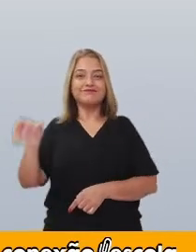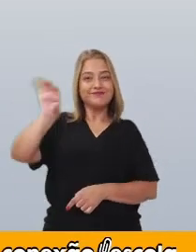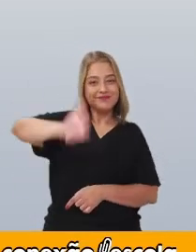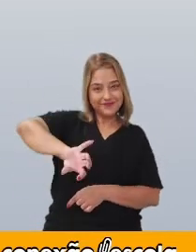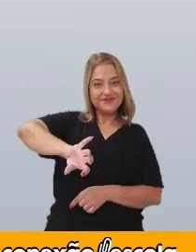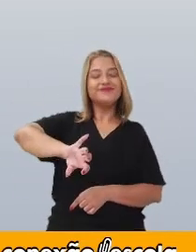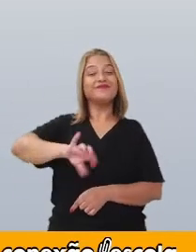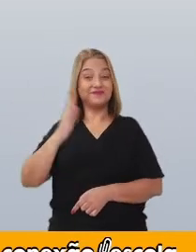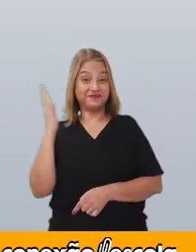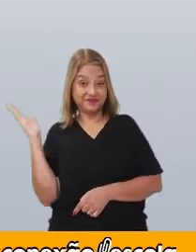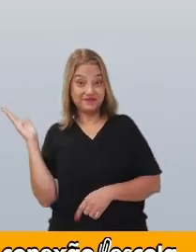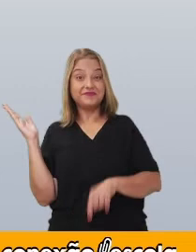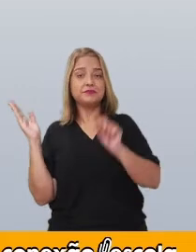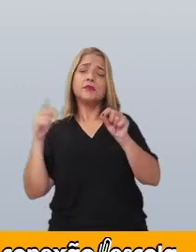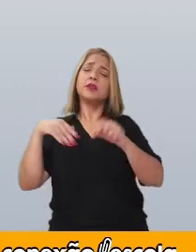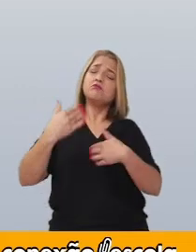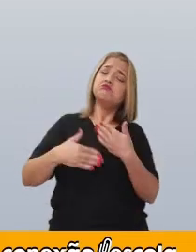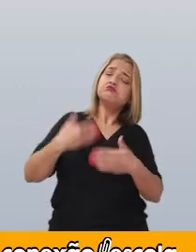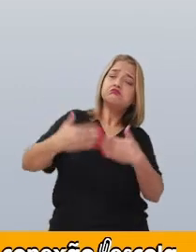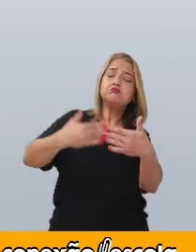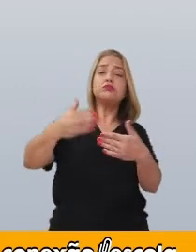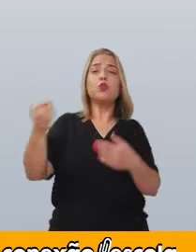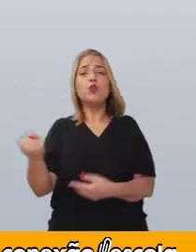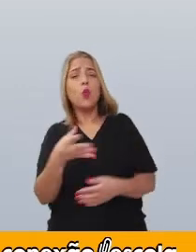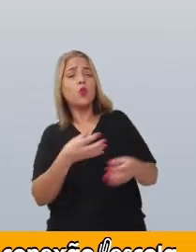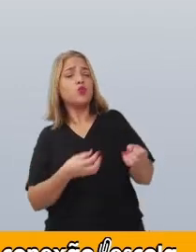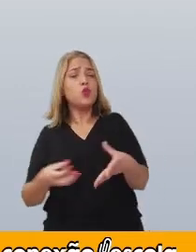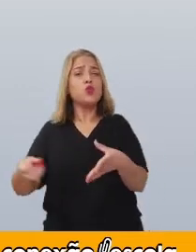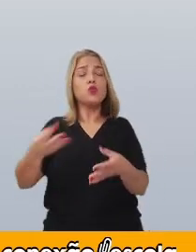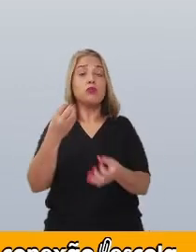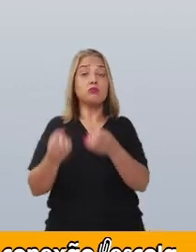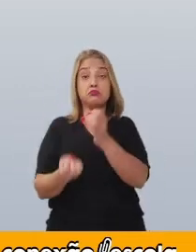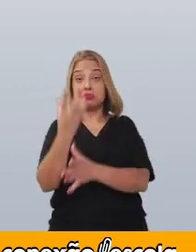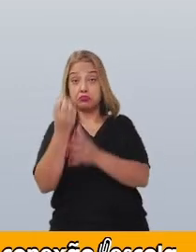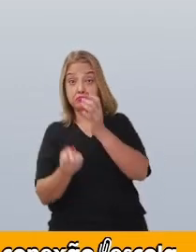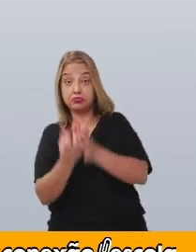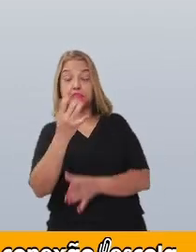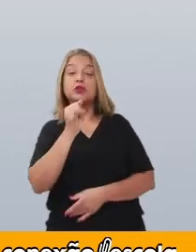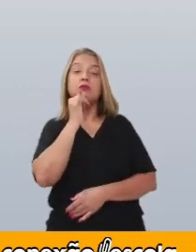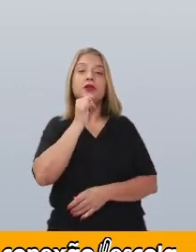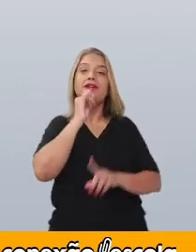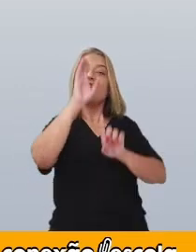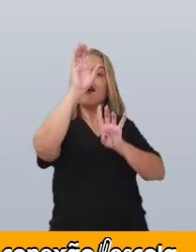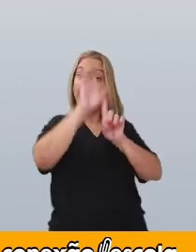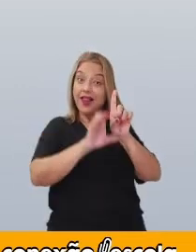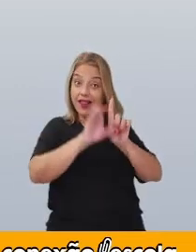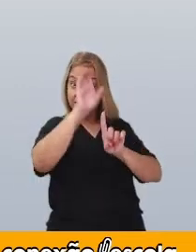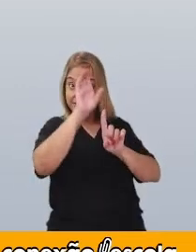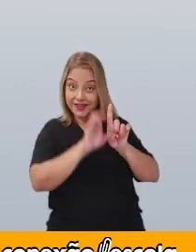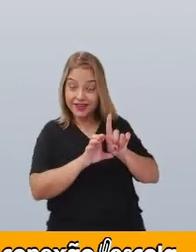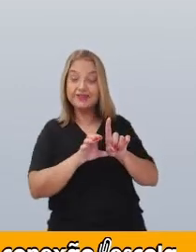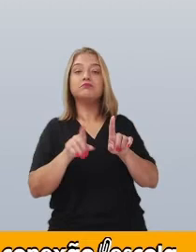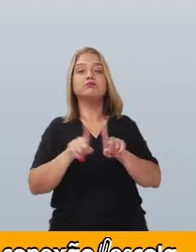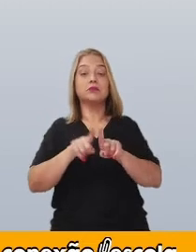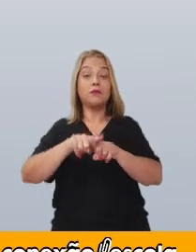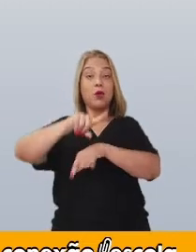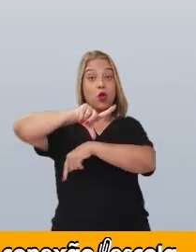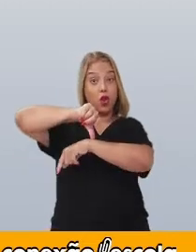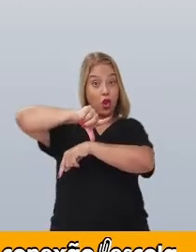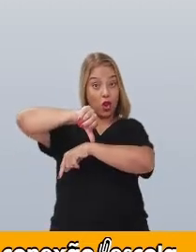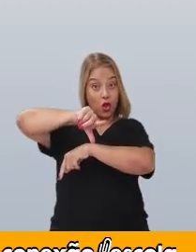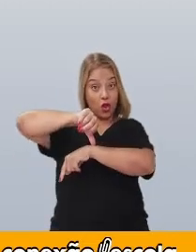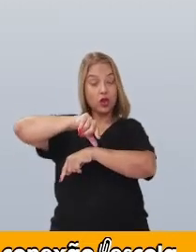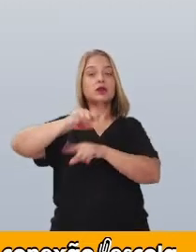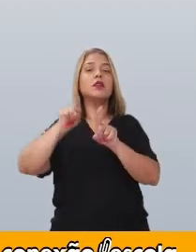tempo, vários outros instrumentos foram criados, como o calendário, o relógio e